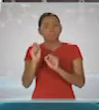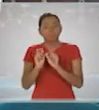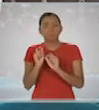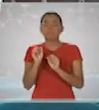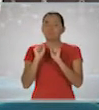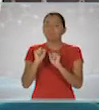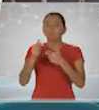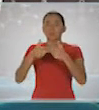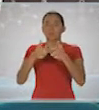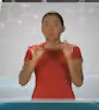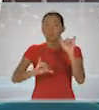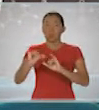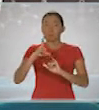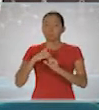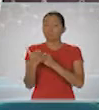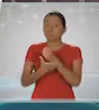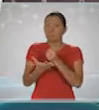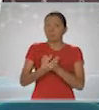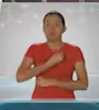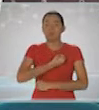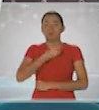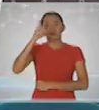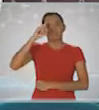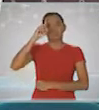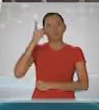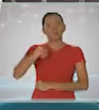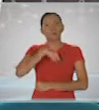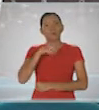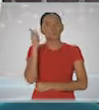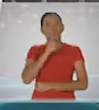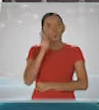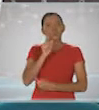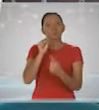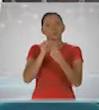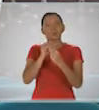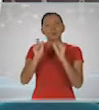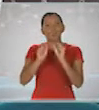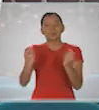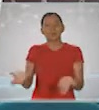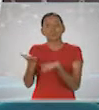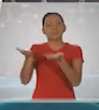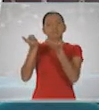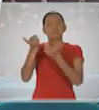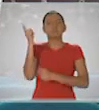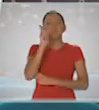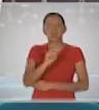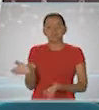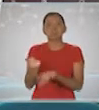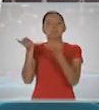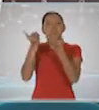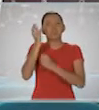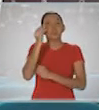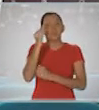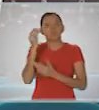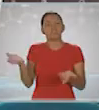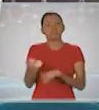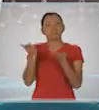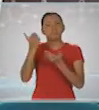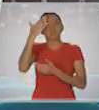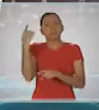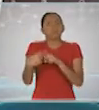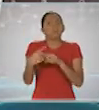que eles possam usar a química como subsídio para a vida cotidiana. Nós alcançamos um dos objetivos, que era instigá-los. Nós conseguimos instigá-los a